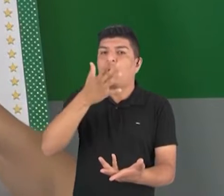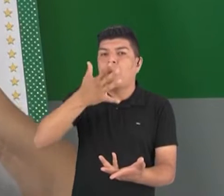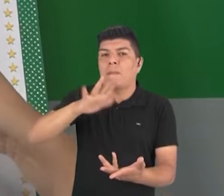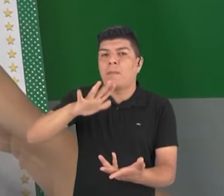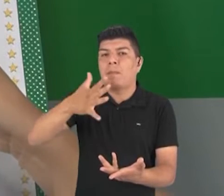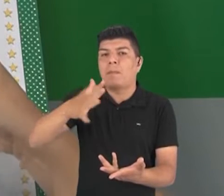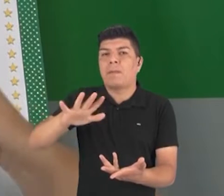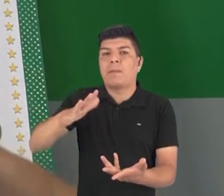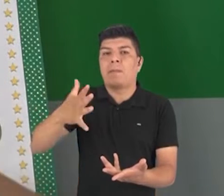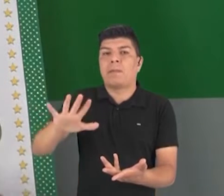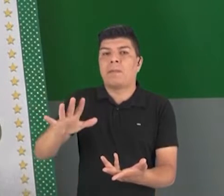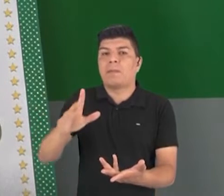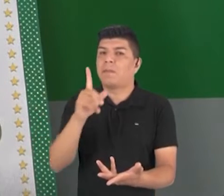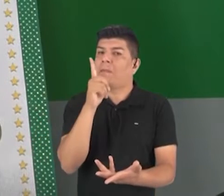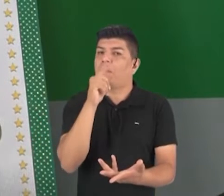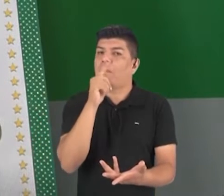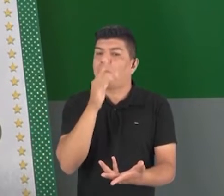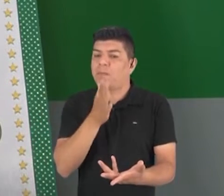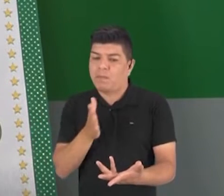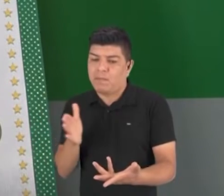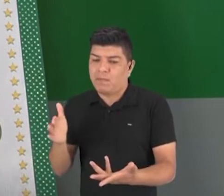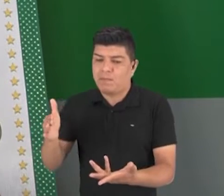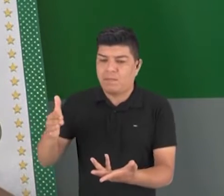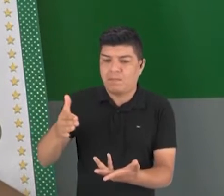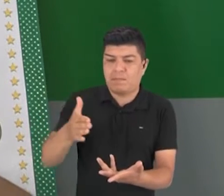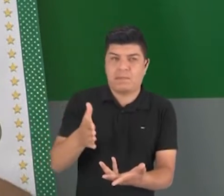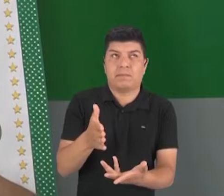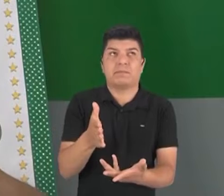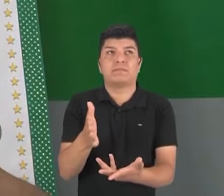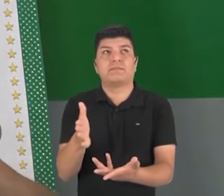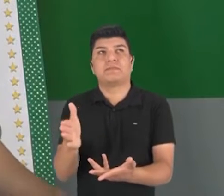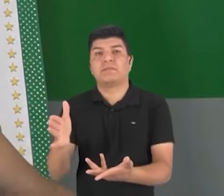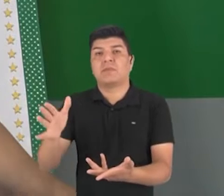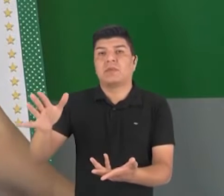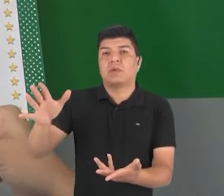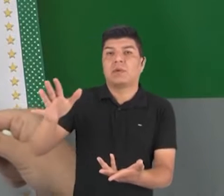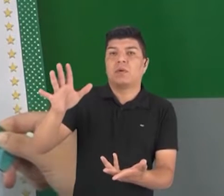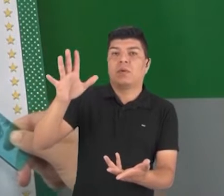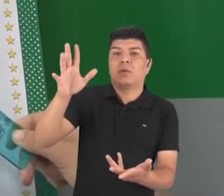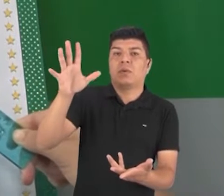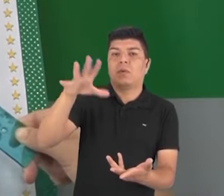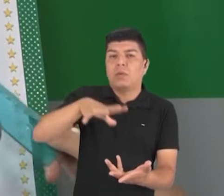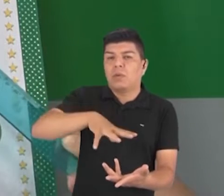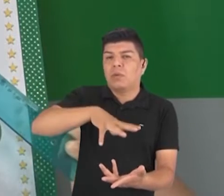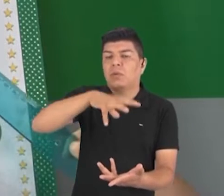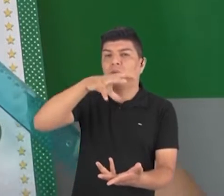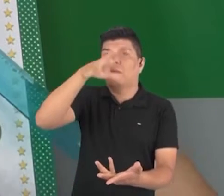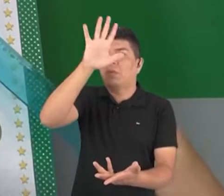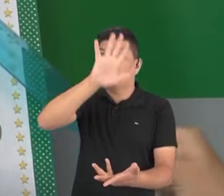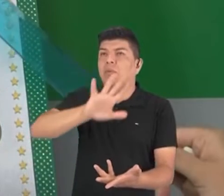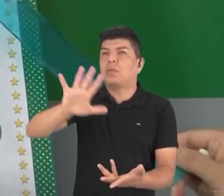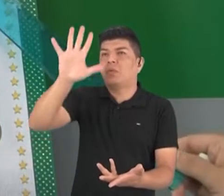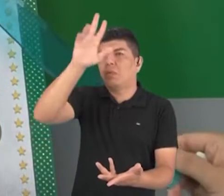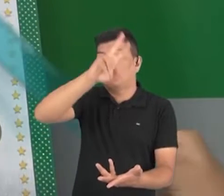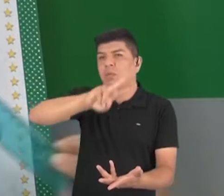e ar A Mariana é negra